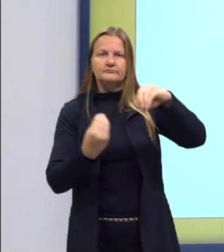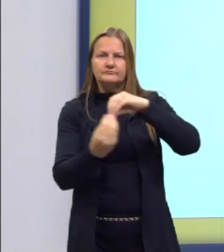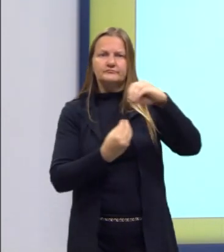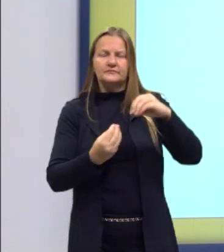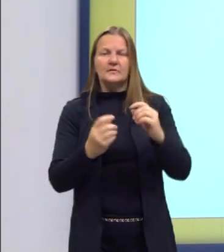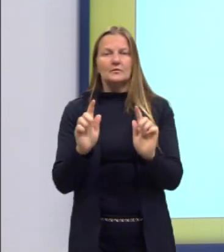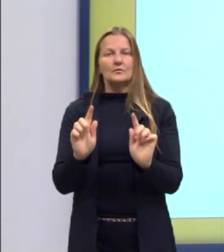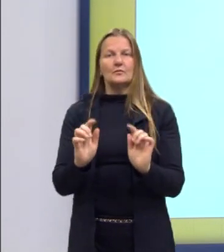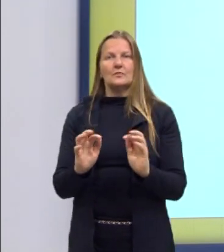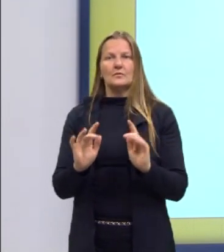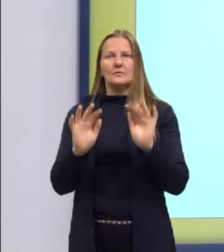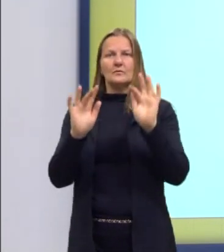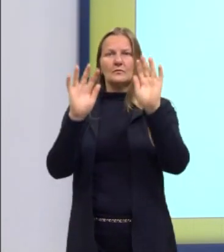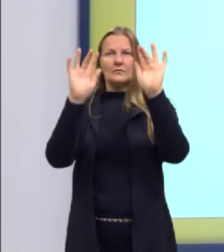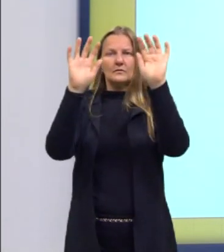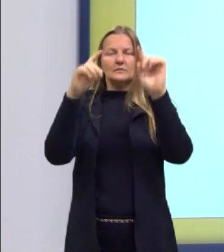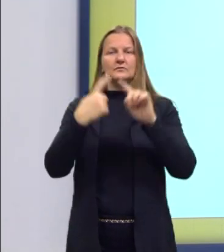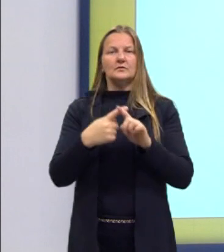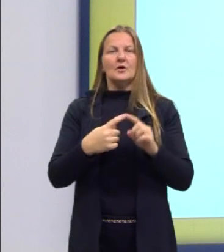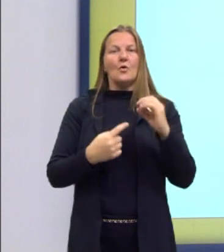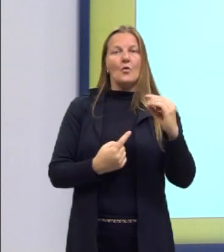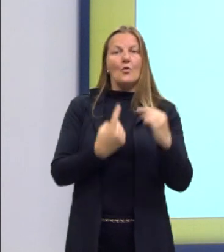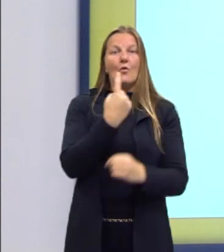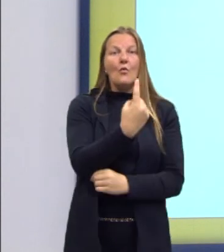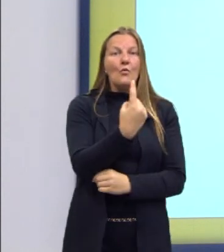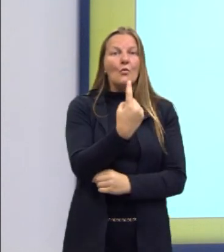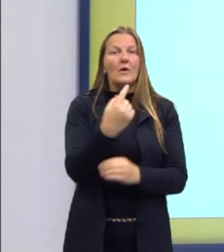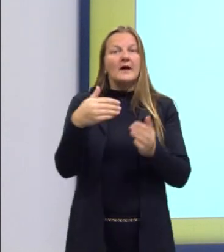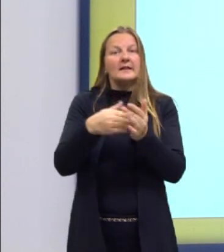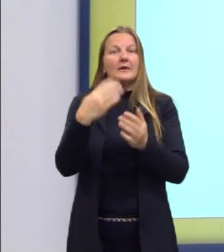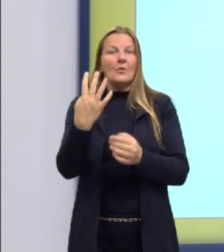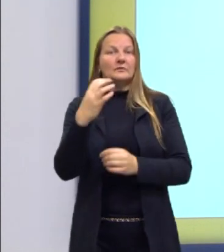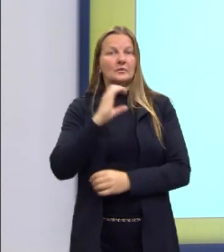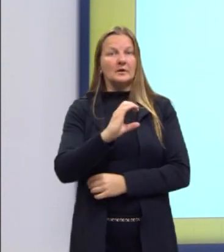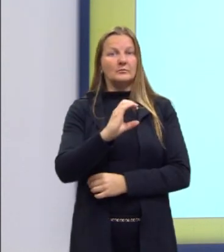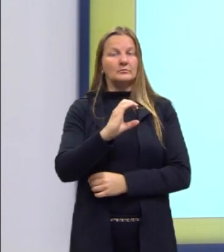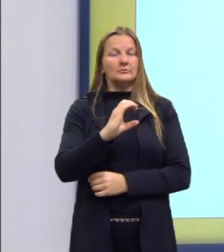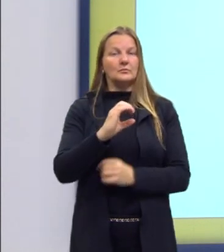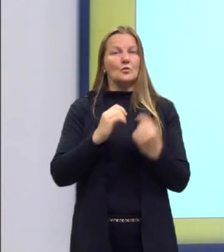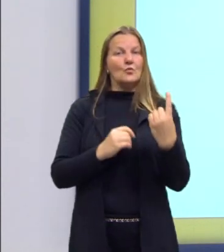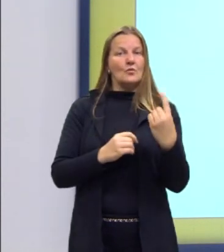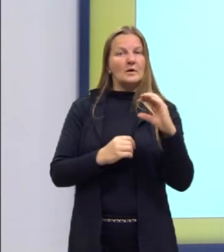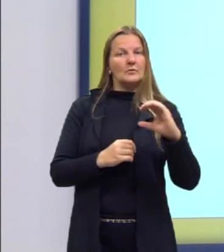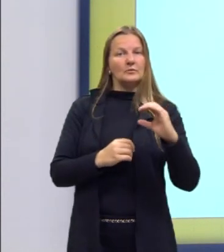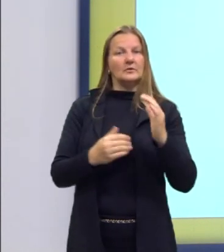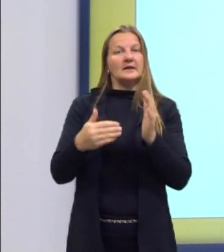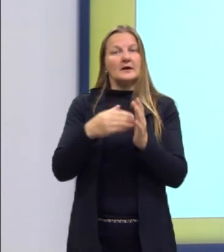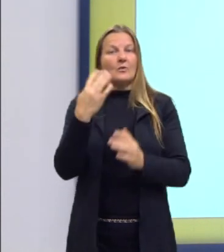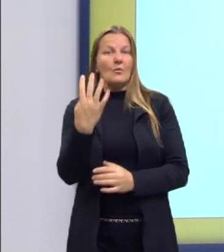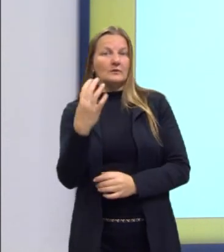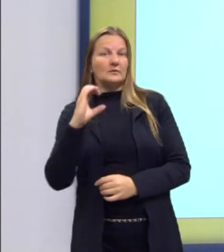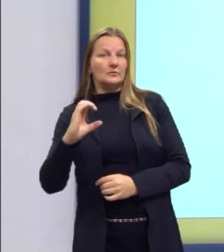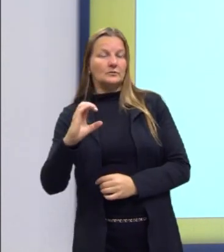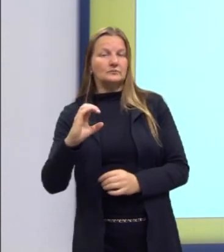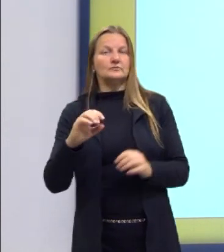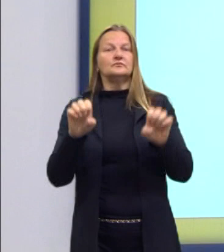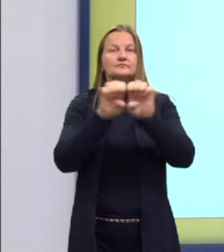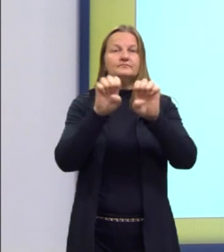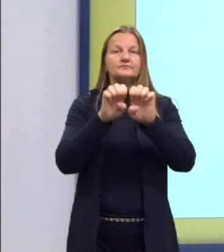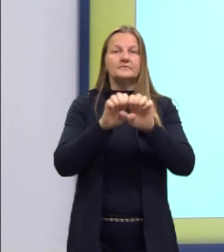gasosos são aqueles que apresentam de 1 até 4 carbonos então quando tem apenas um carbono na estrutura